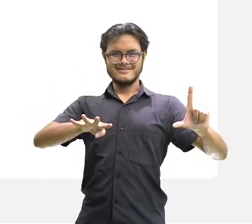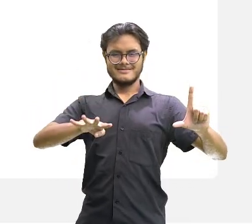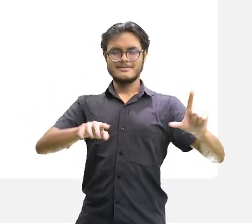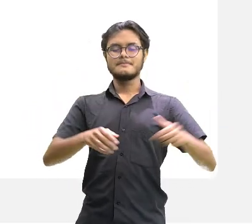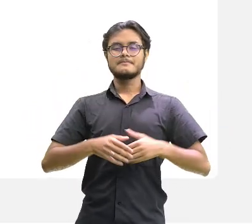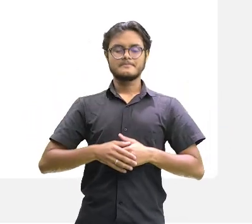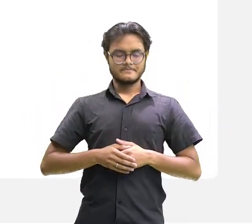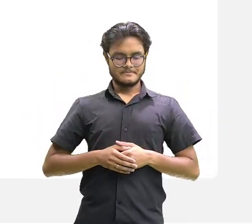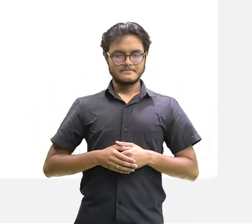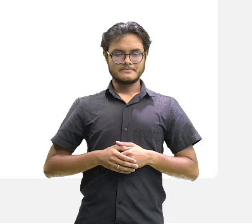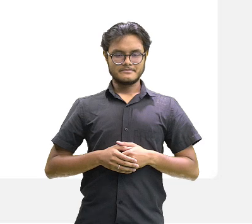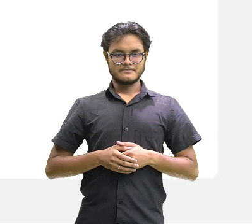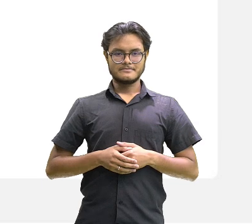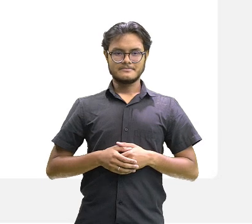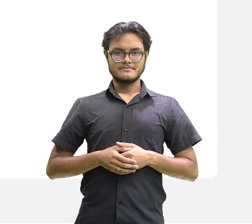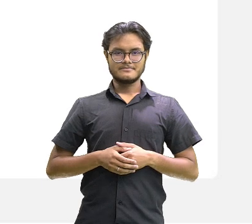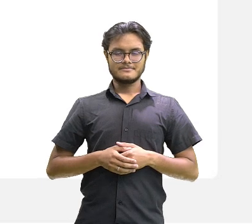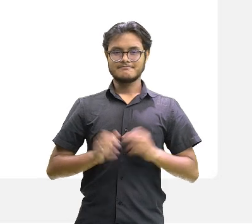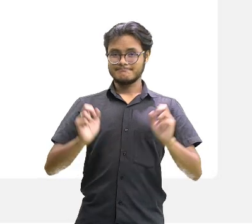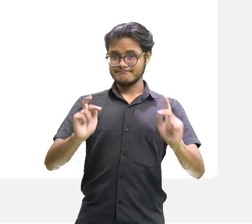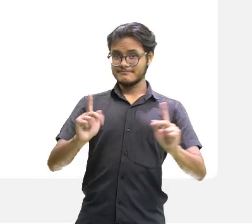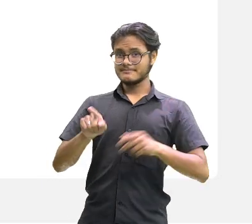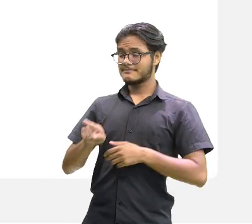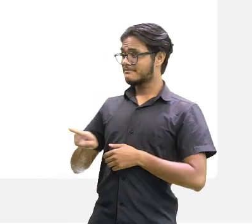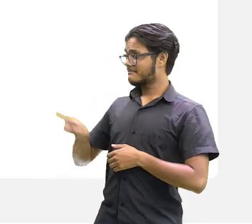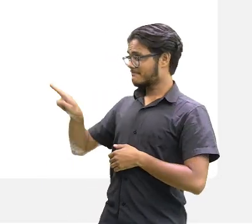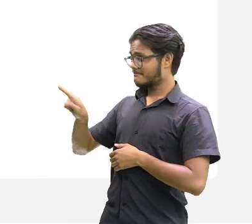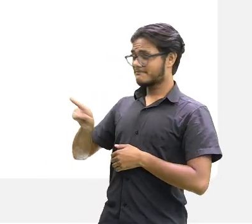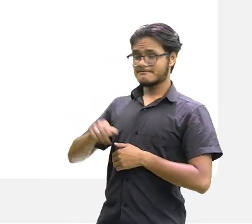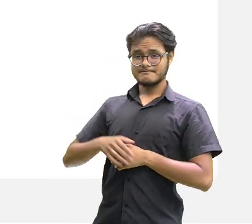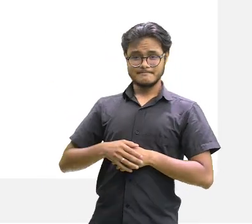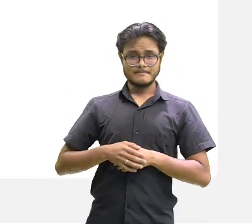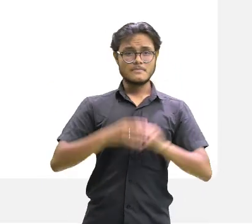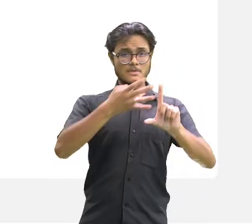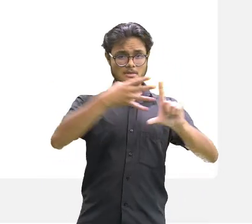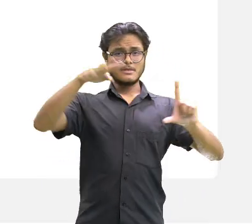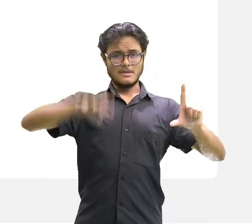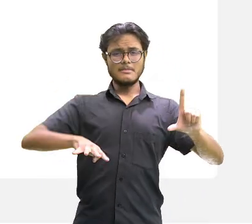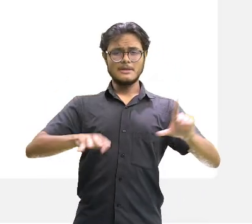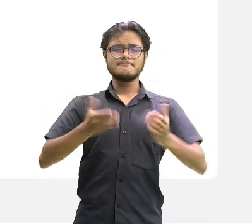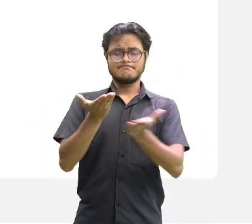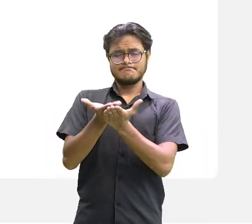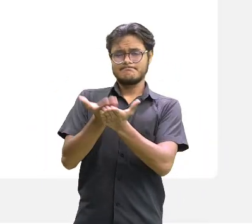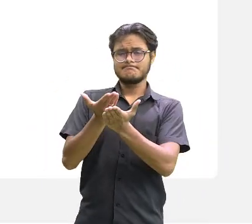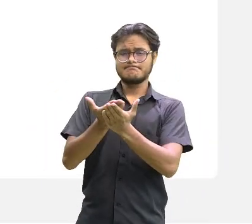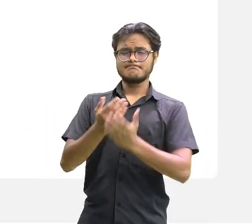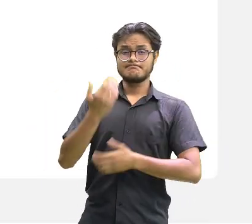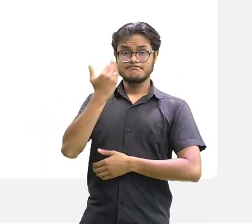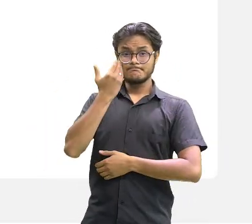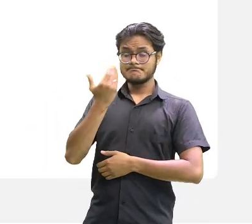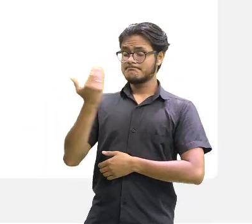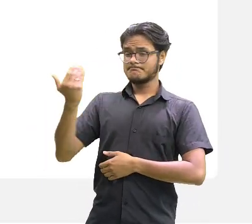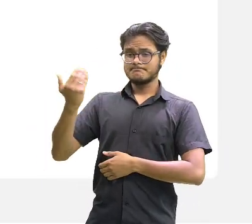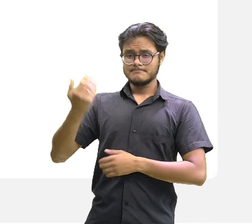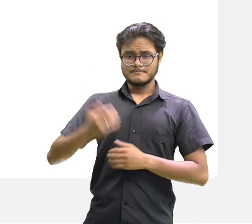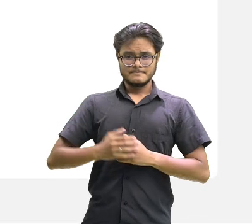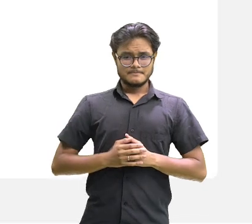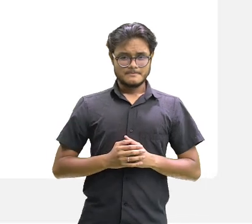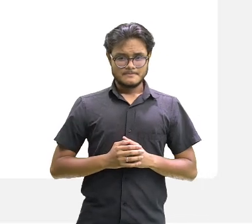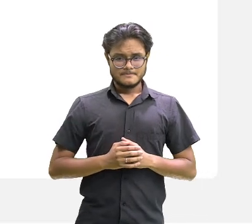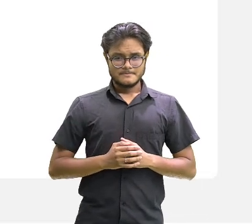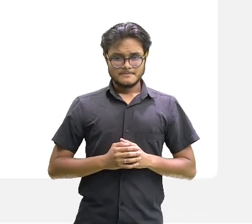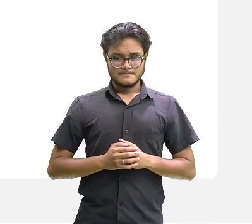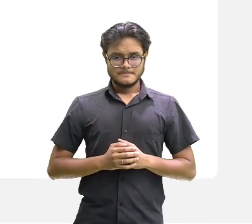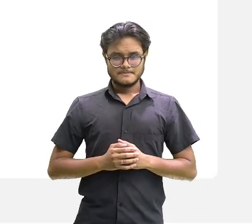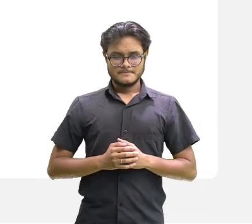a tabelinha, isso aí. Então nós vamos visualizar aí com vocês agora a